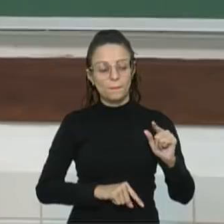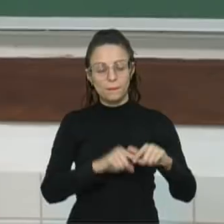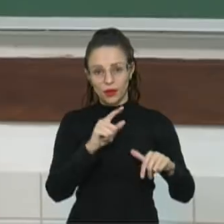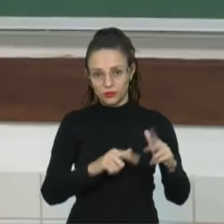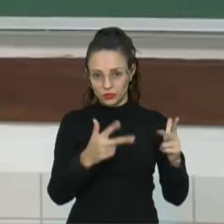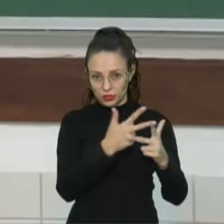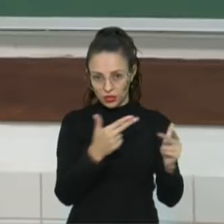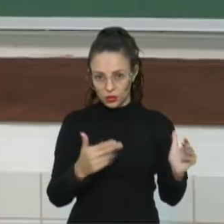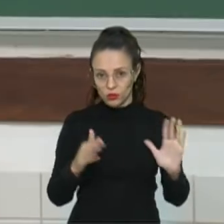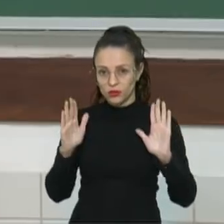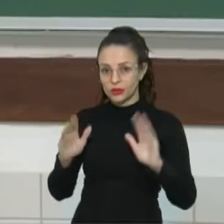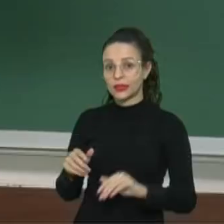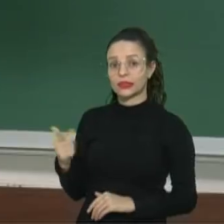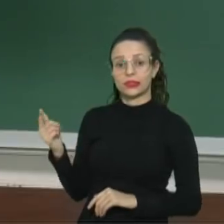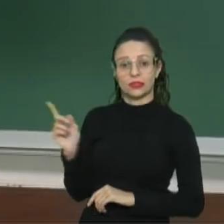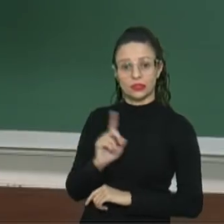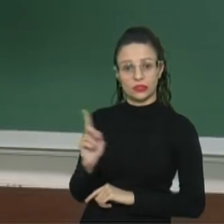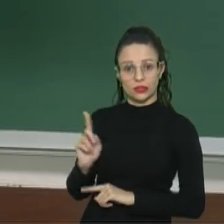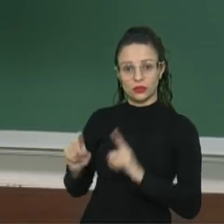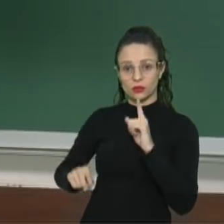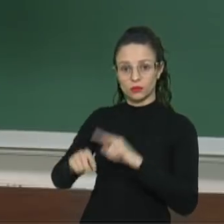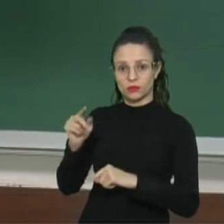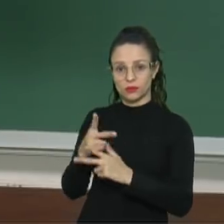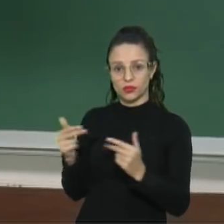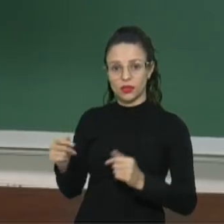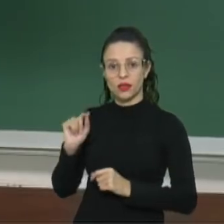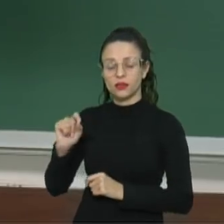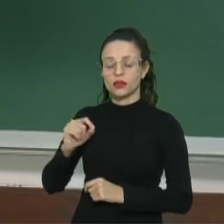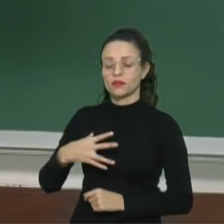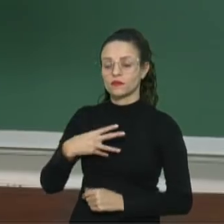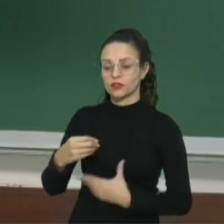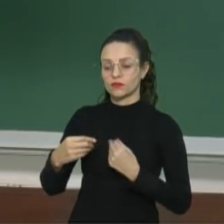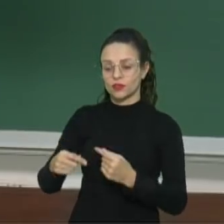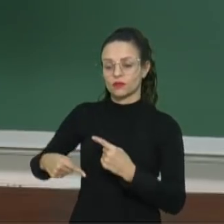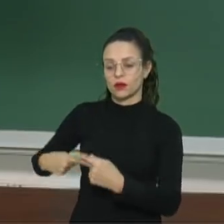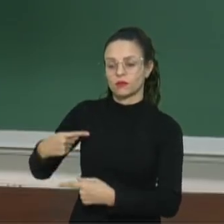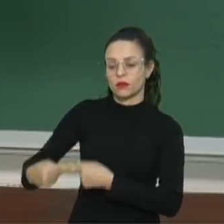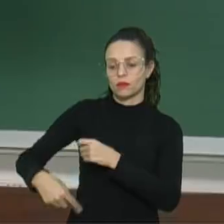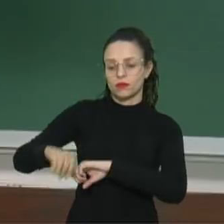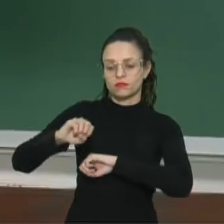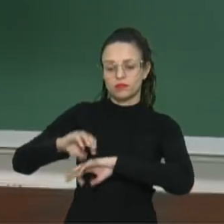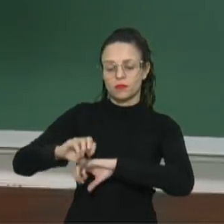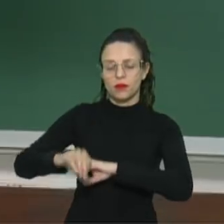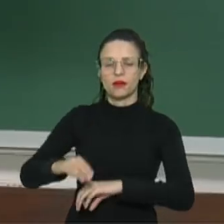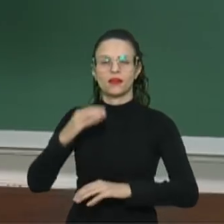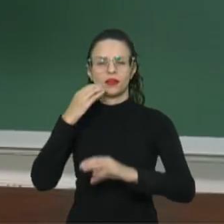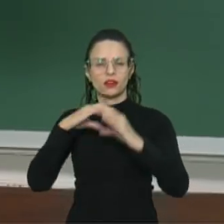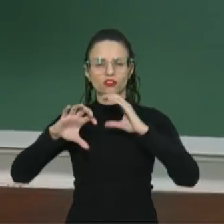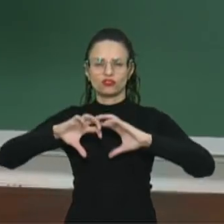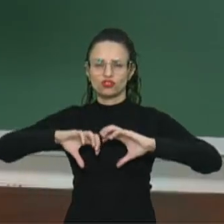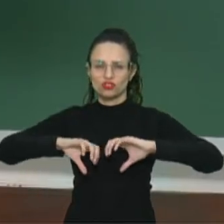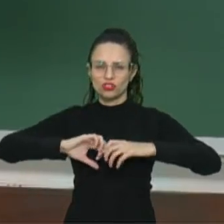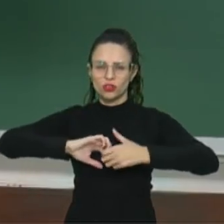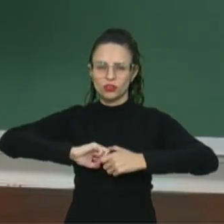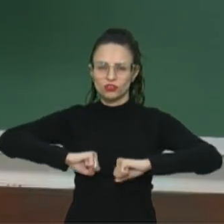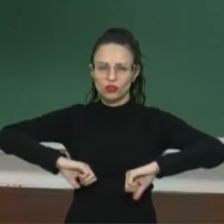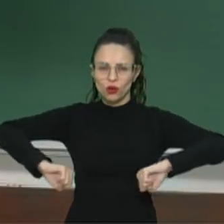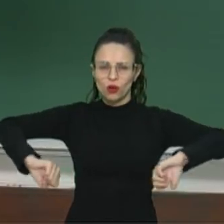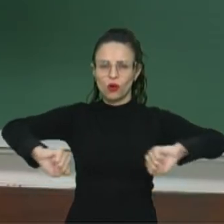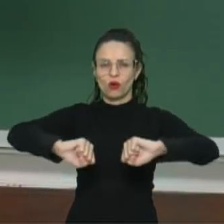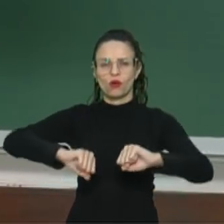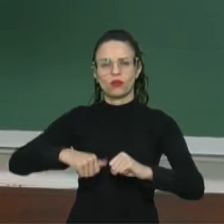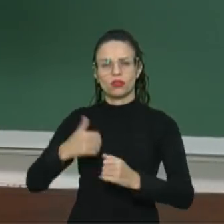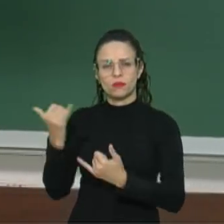cultural material. E o imaterial, aquele que vai passando de geração em geração. Cantigas de roda,